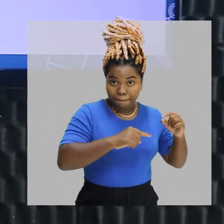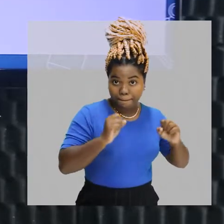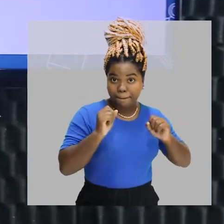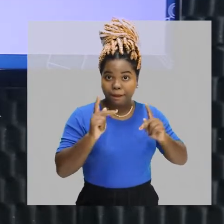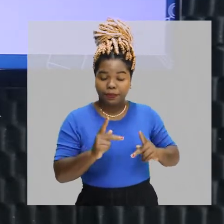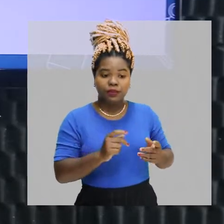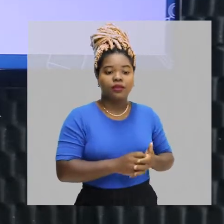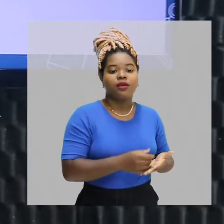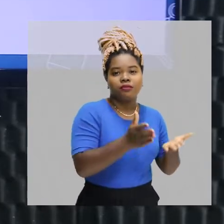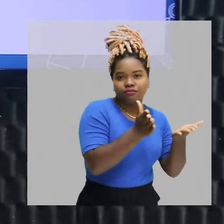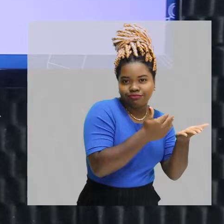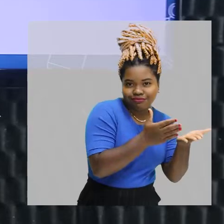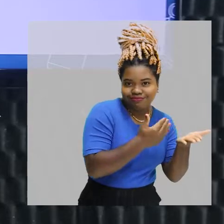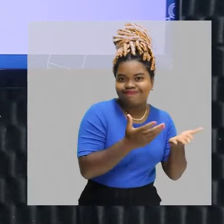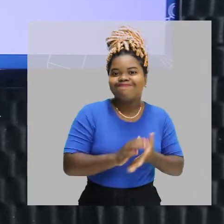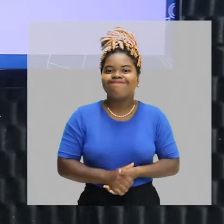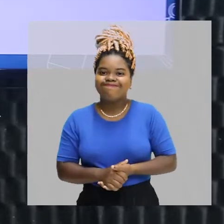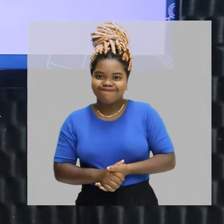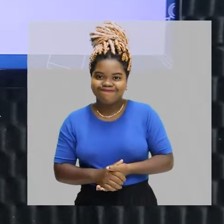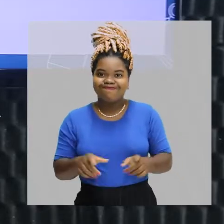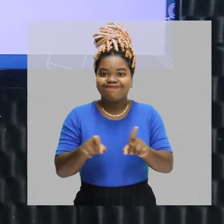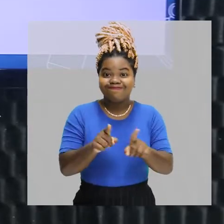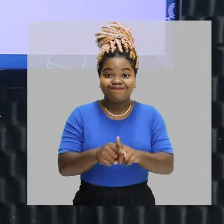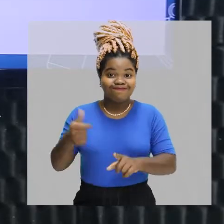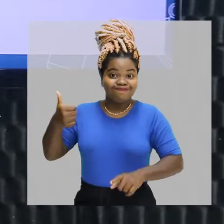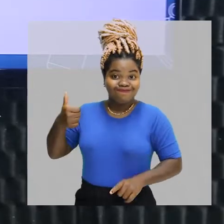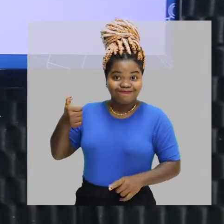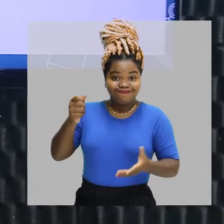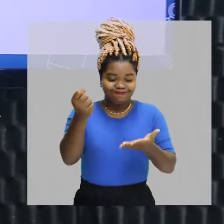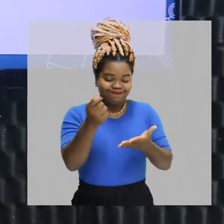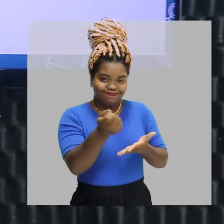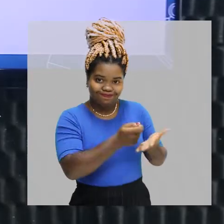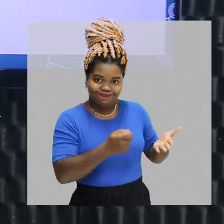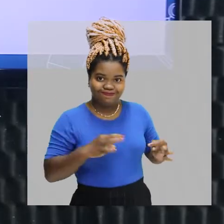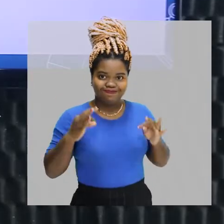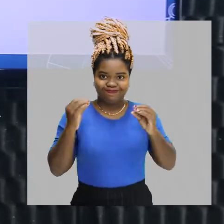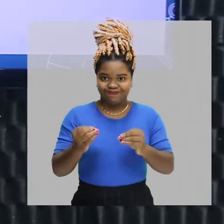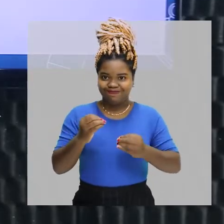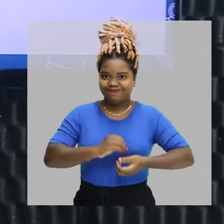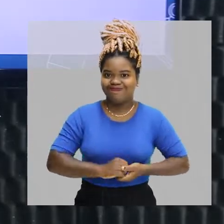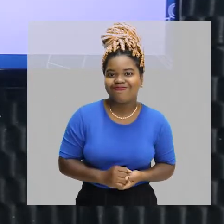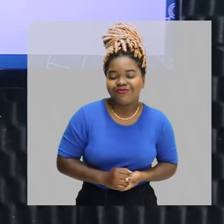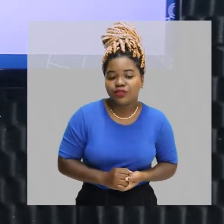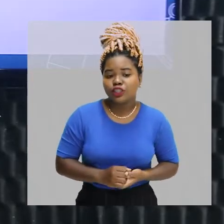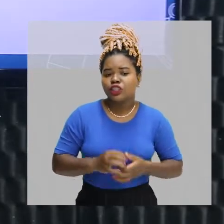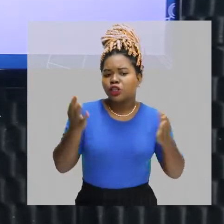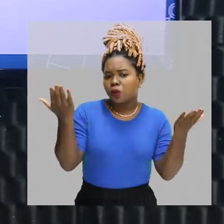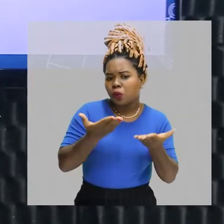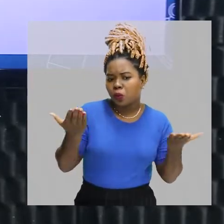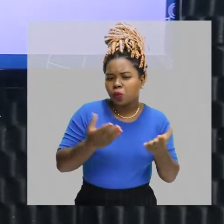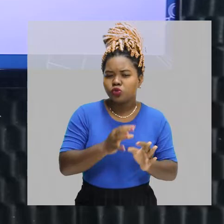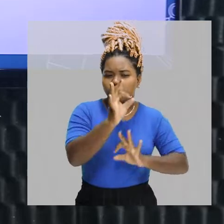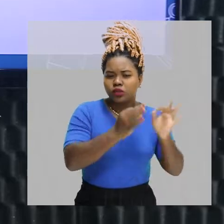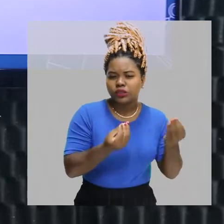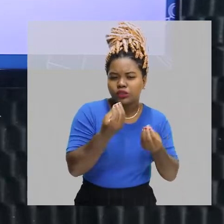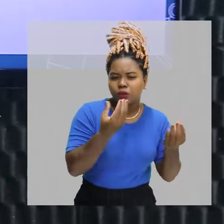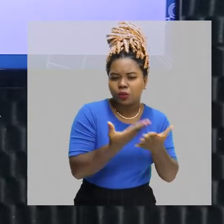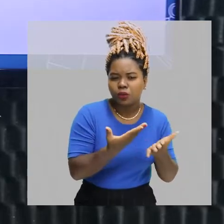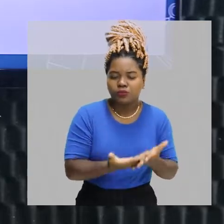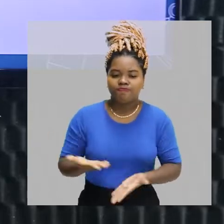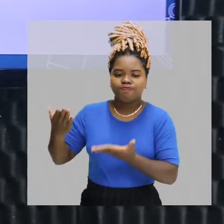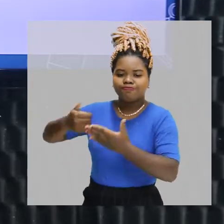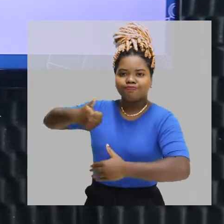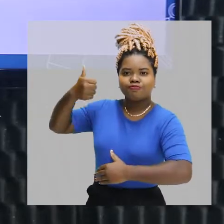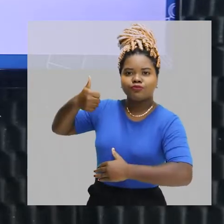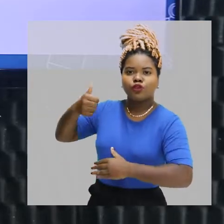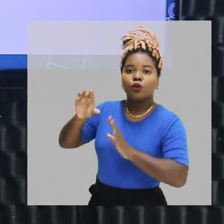suas anotações, certo? Que é o mais importante. Então vamos lá, né? Então na aula de hoje nós dividimos aqui o seguinte: vamos falar sobre o modelo padrão,